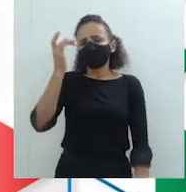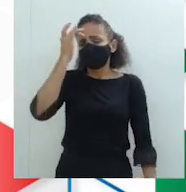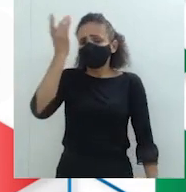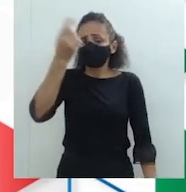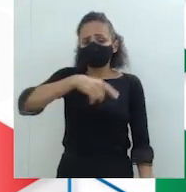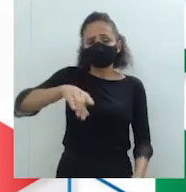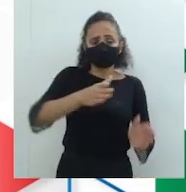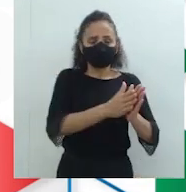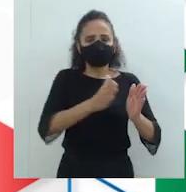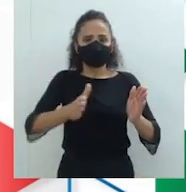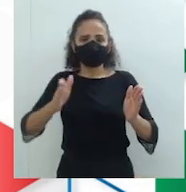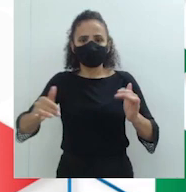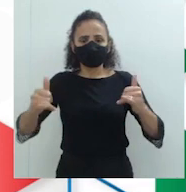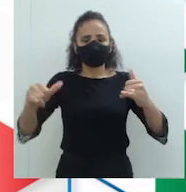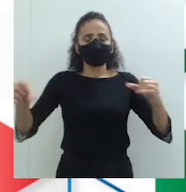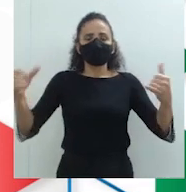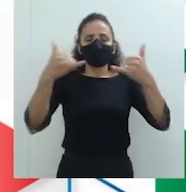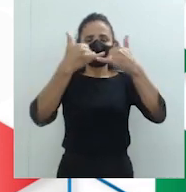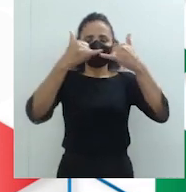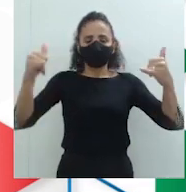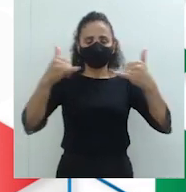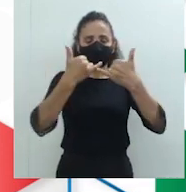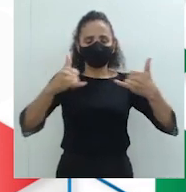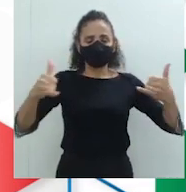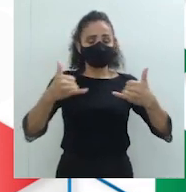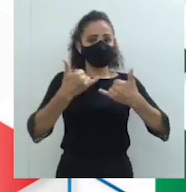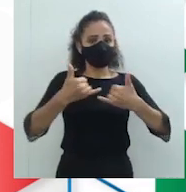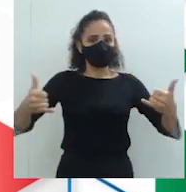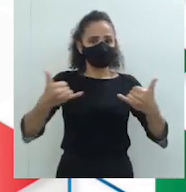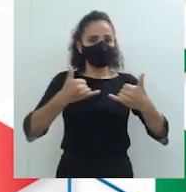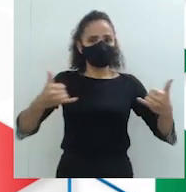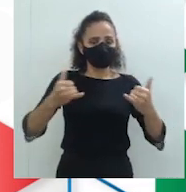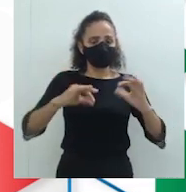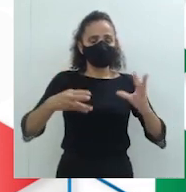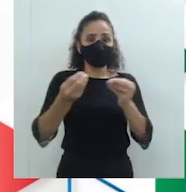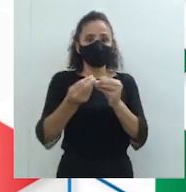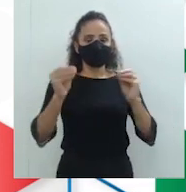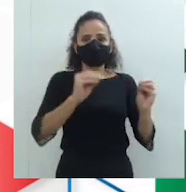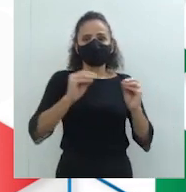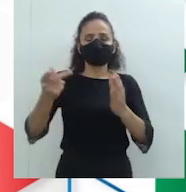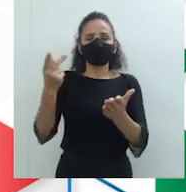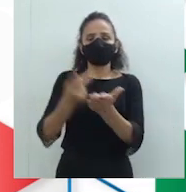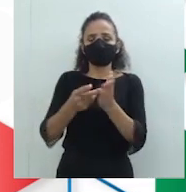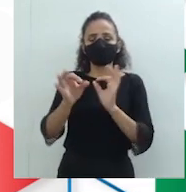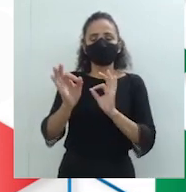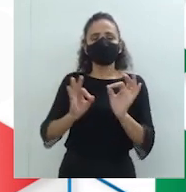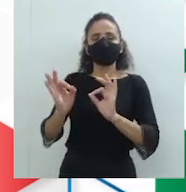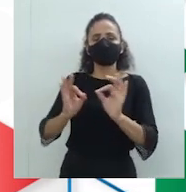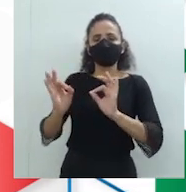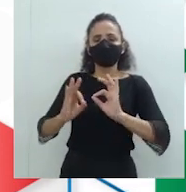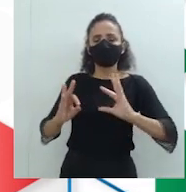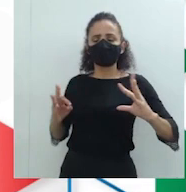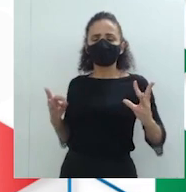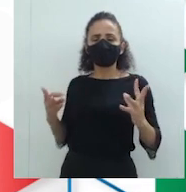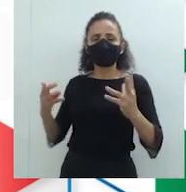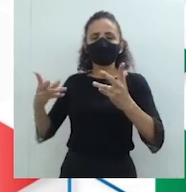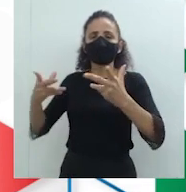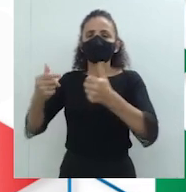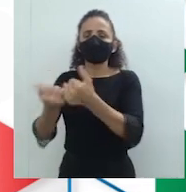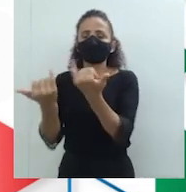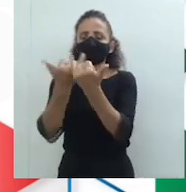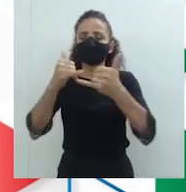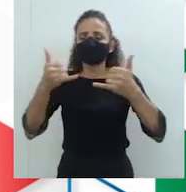num circuito elétrico. Os indutores, eles já são os dispositivos que vão armazenar a